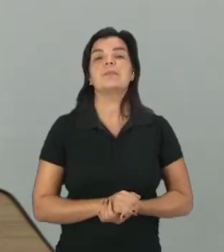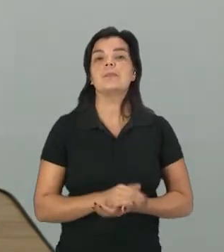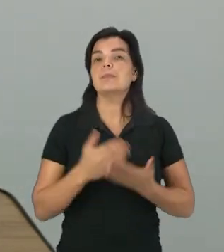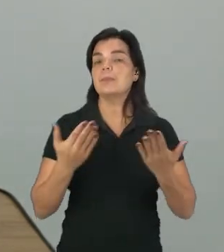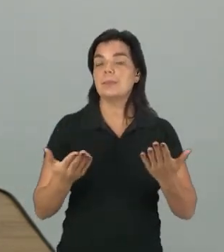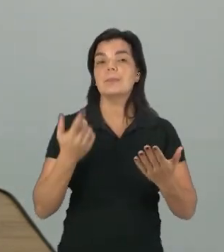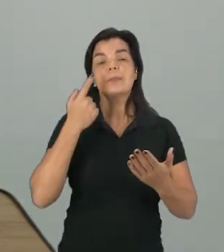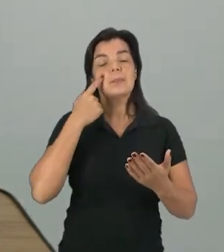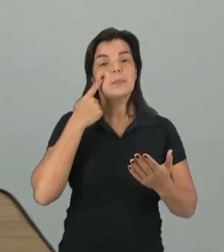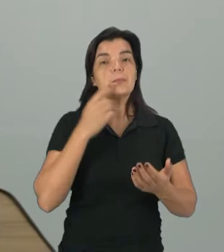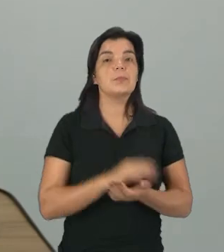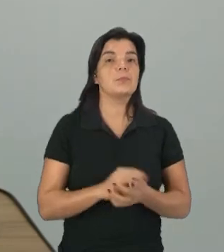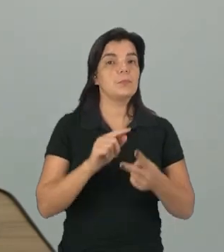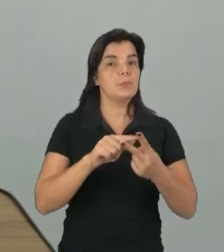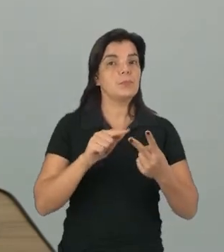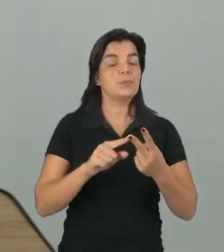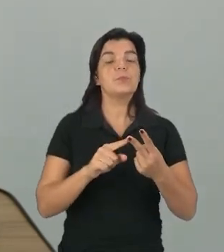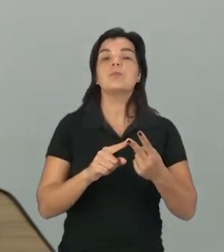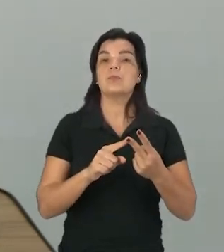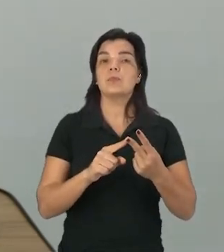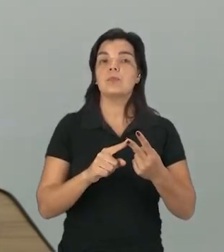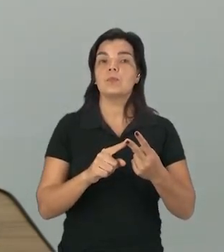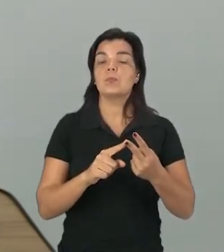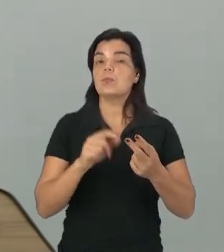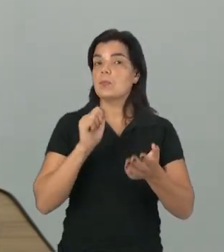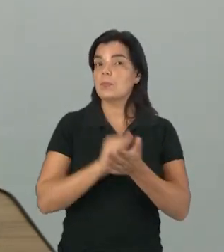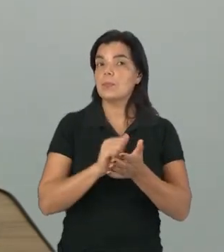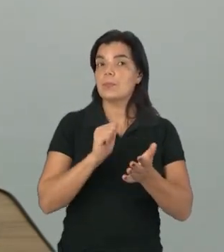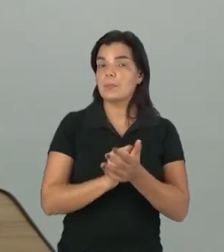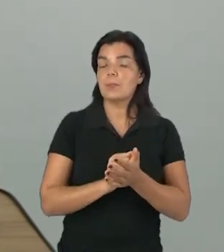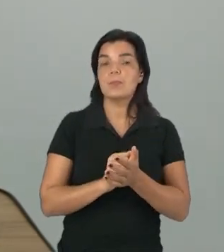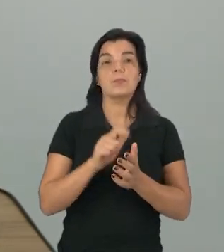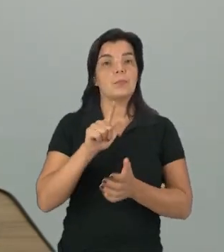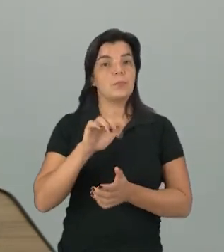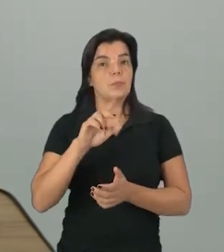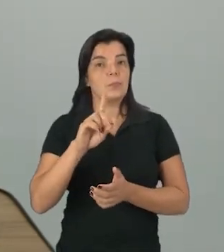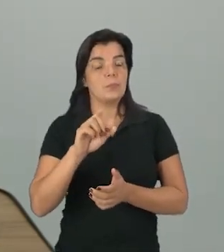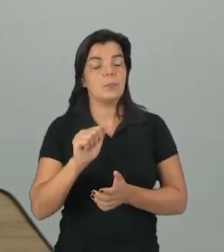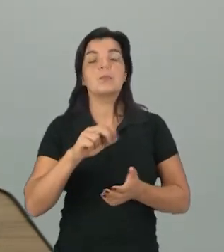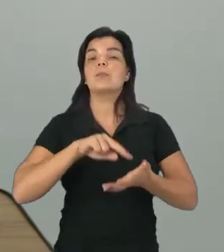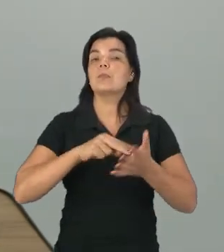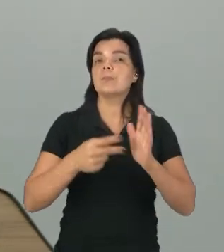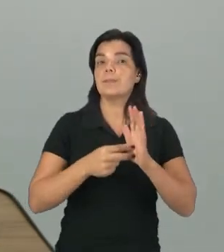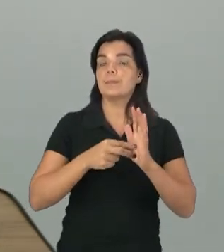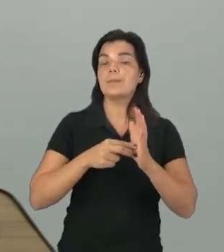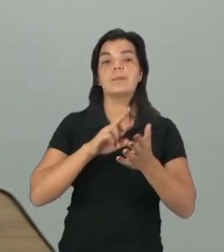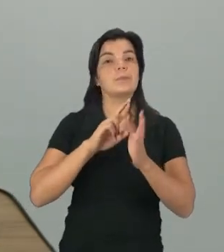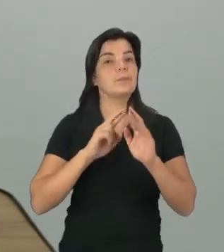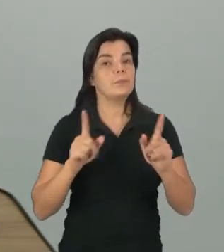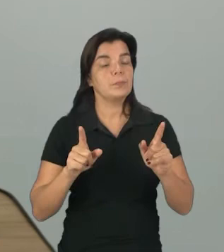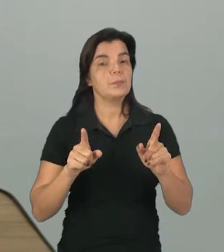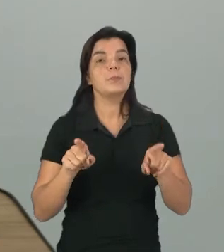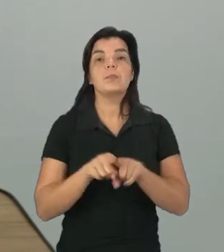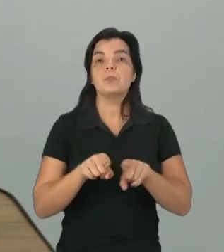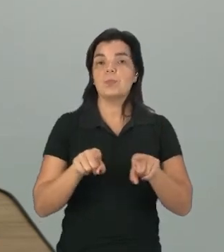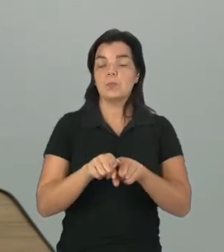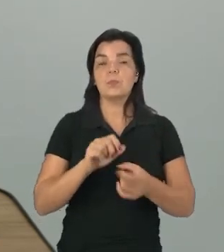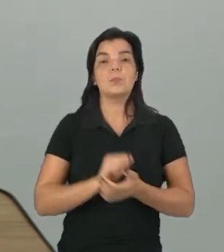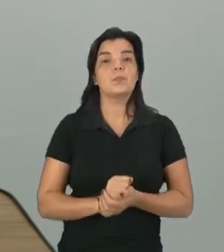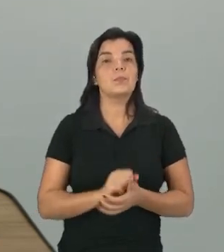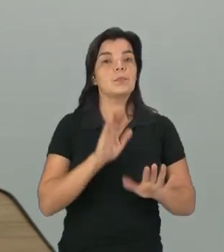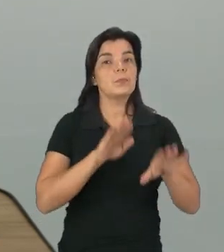nós percebemos que mesmo que as duas palavras tenham a mesma escrita, os seus significados variaram. Por quê? De acordo com